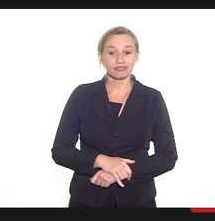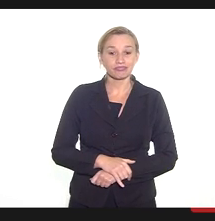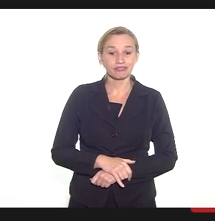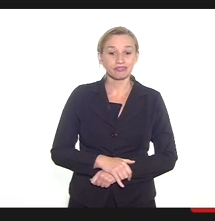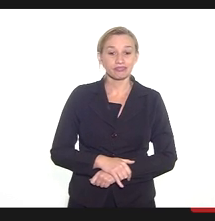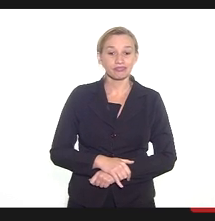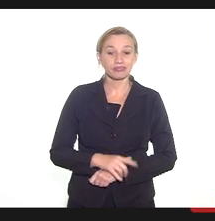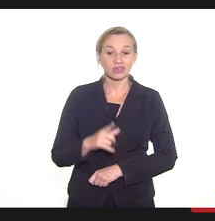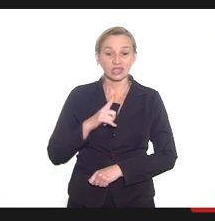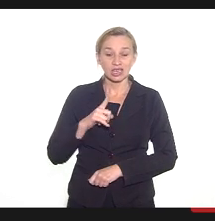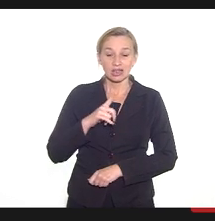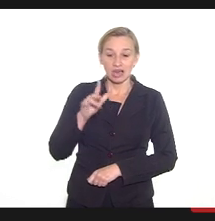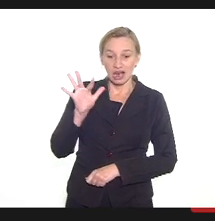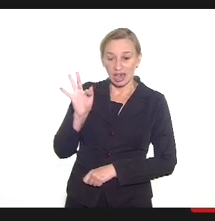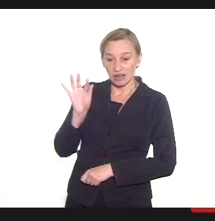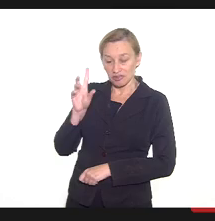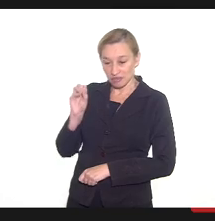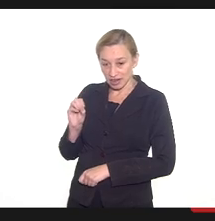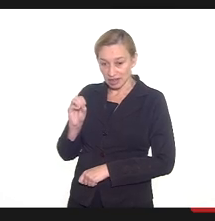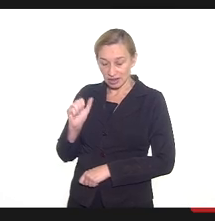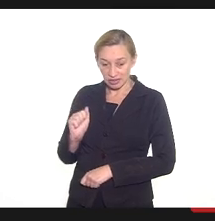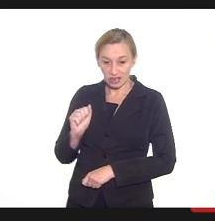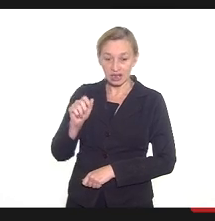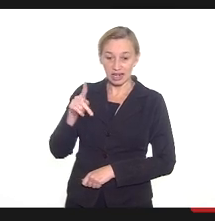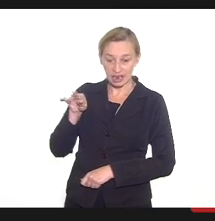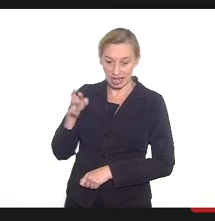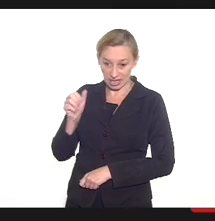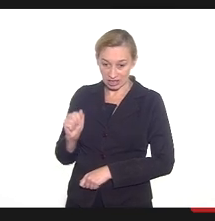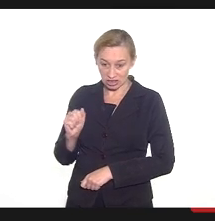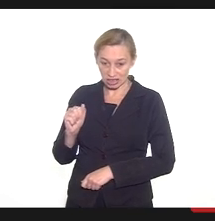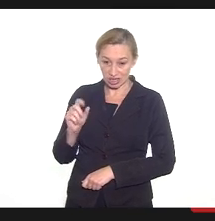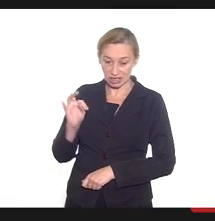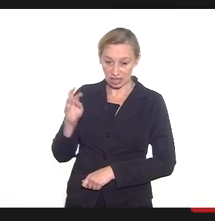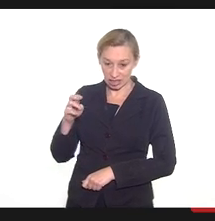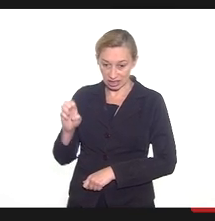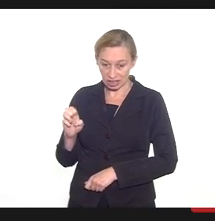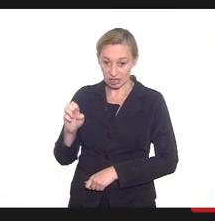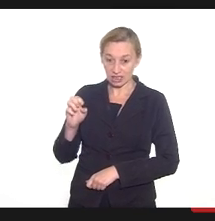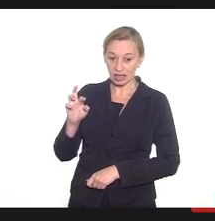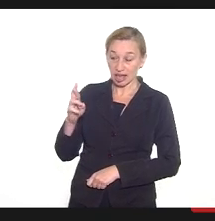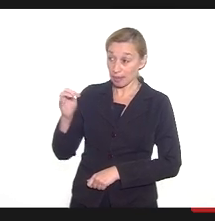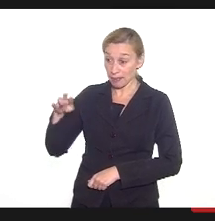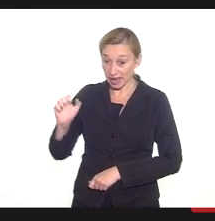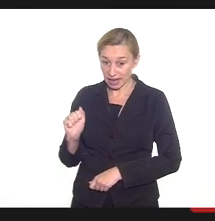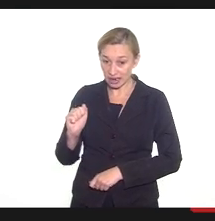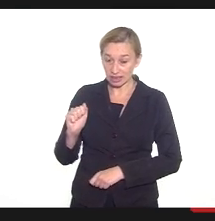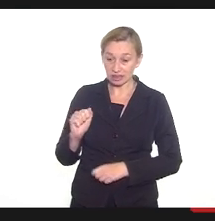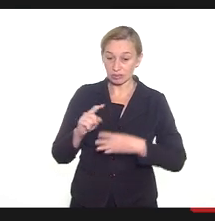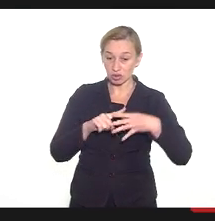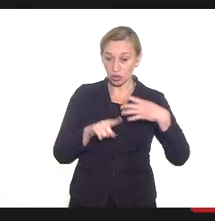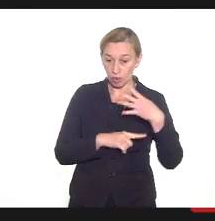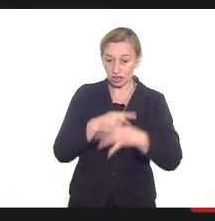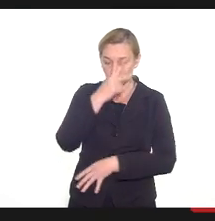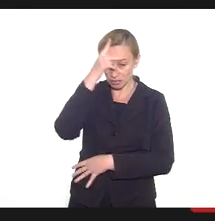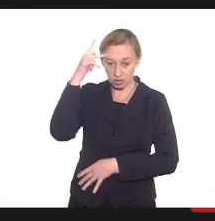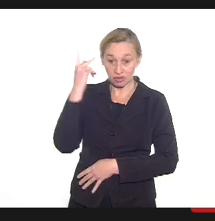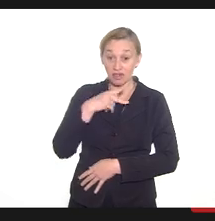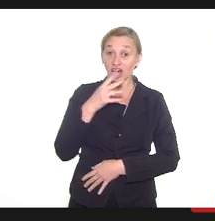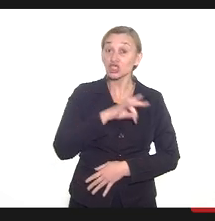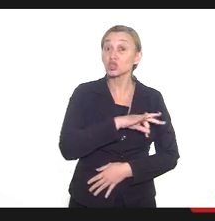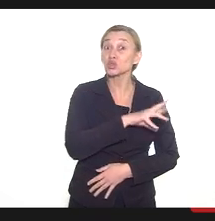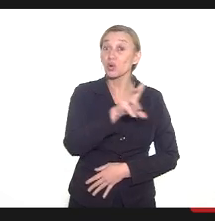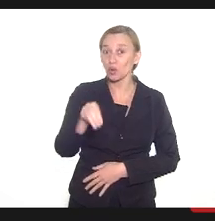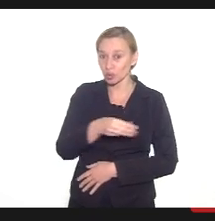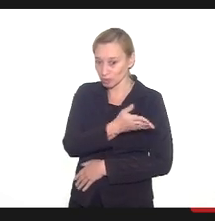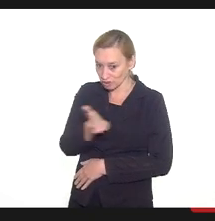Nós temos a Flávia, a Carla, a Caterine, Edna e Rebeca. Nós vamos escutar e dar fala para todas.